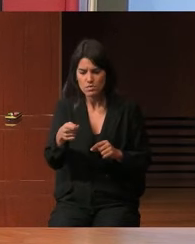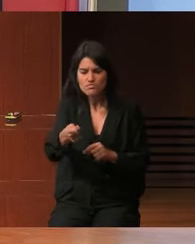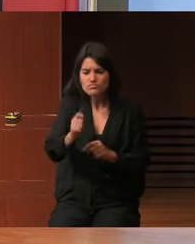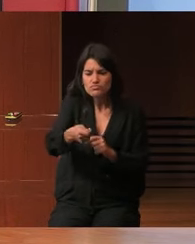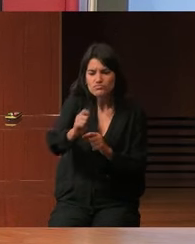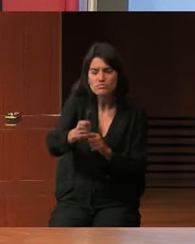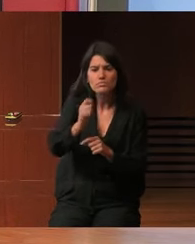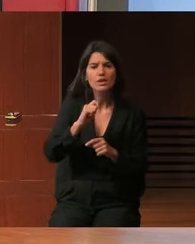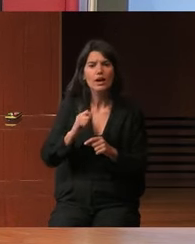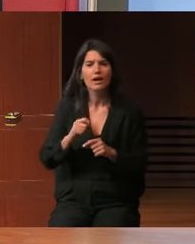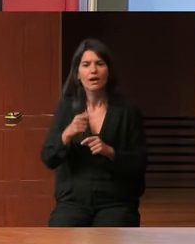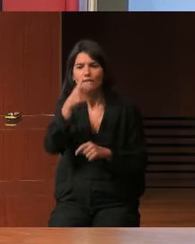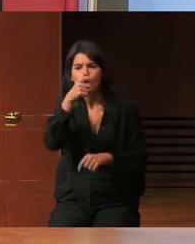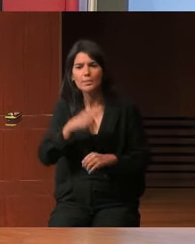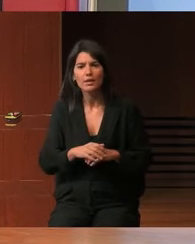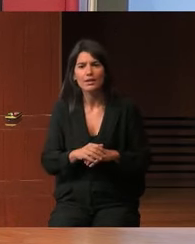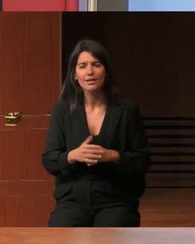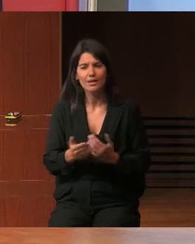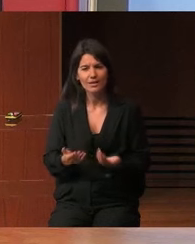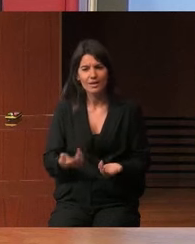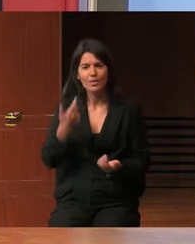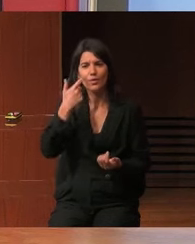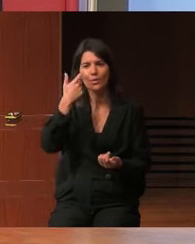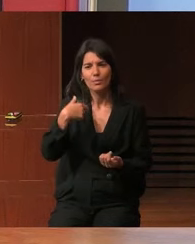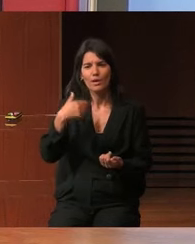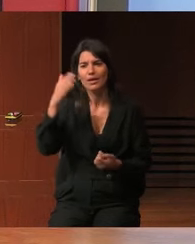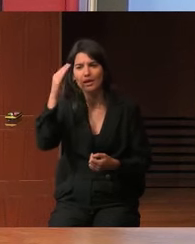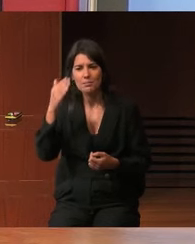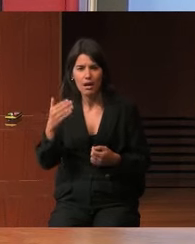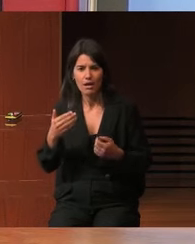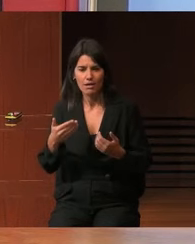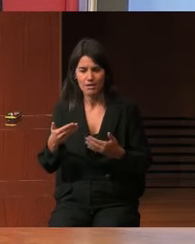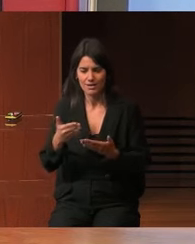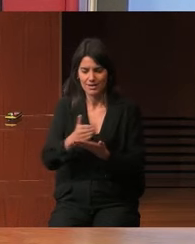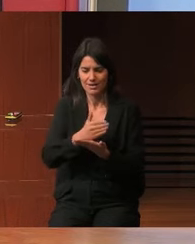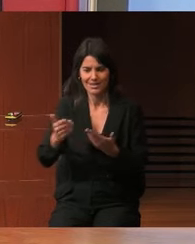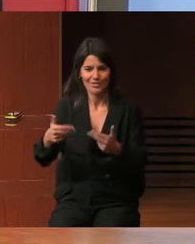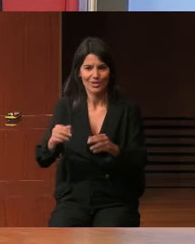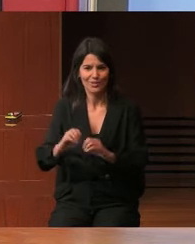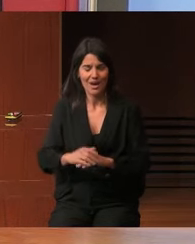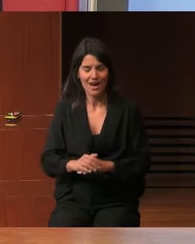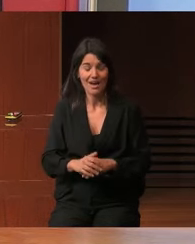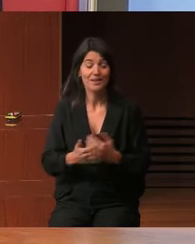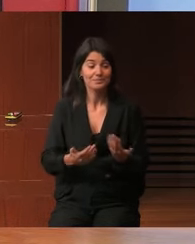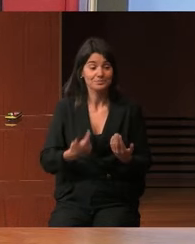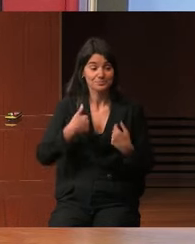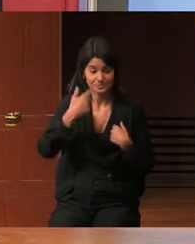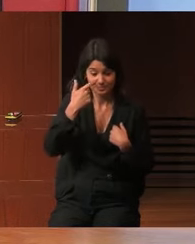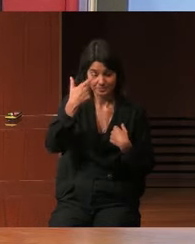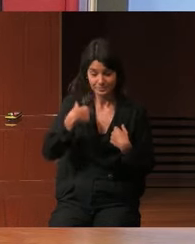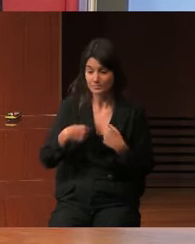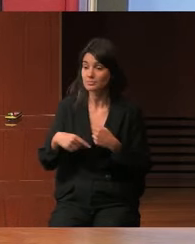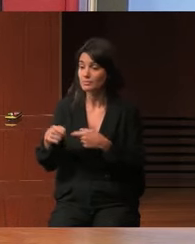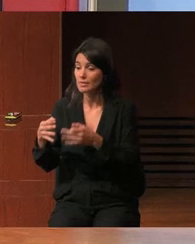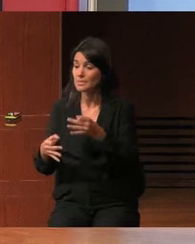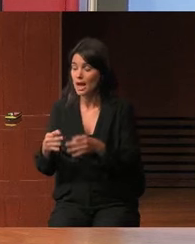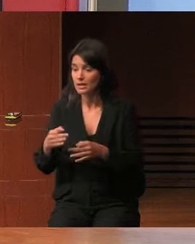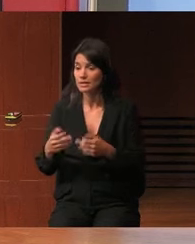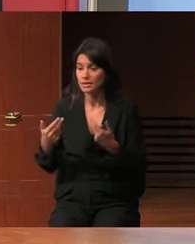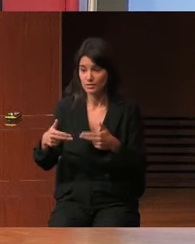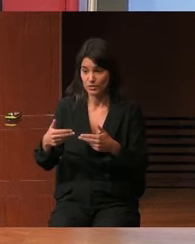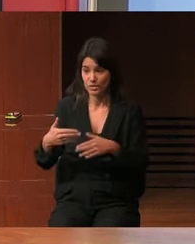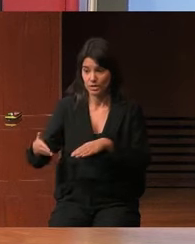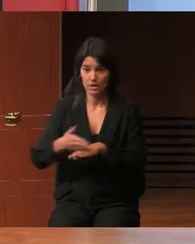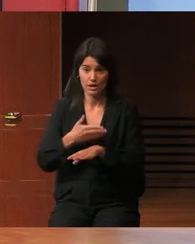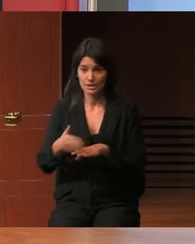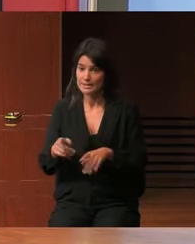Isto faz vacilar por completo a fronteira entre o humano e o animal. E, portanto, a fronteira entre o humano e a máquina, é a minha convicção, também está a vacilar da mesma